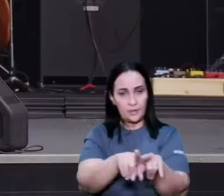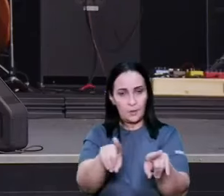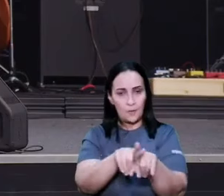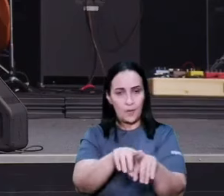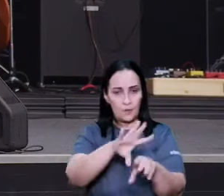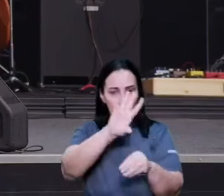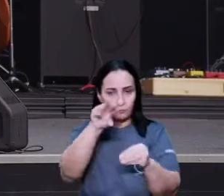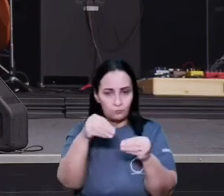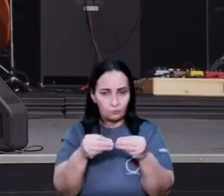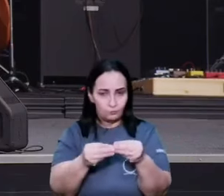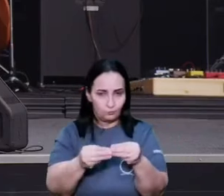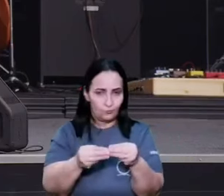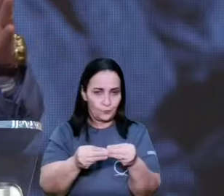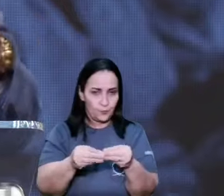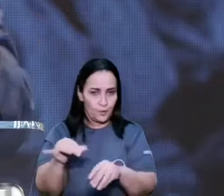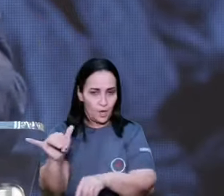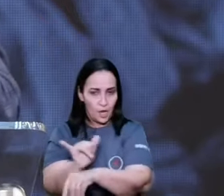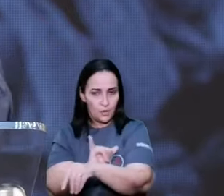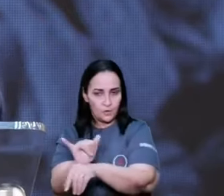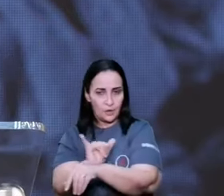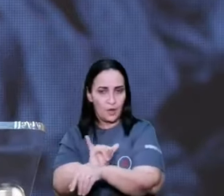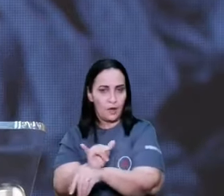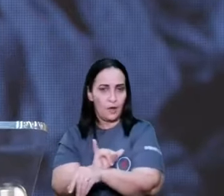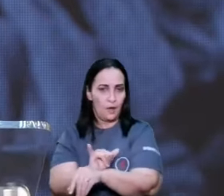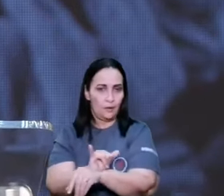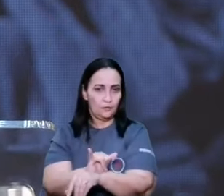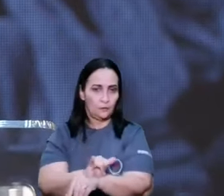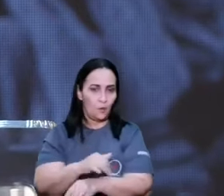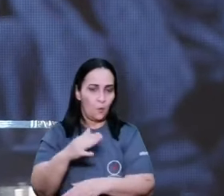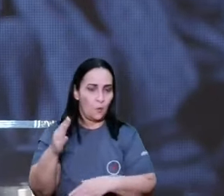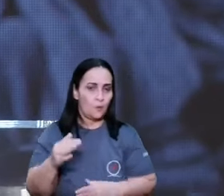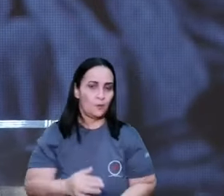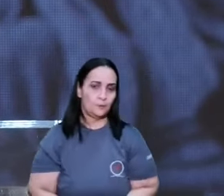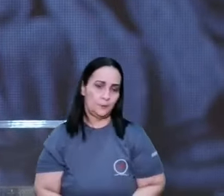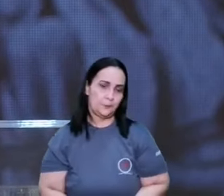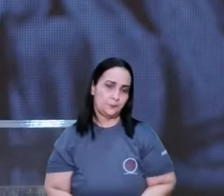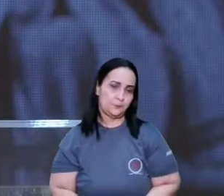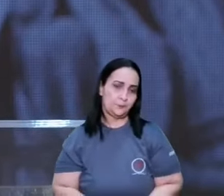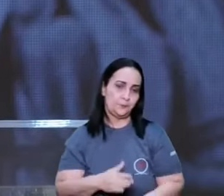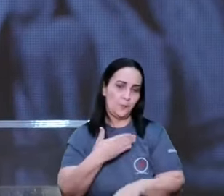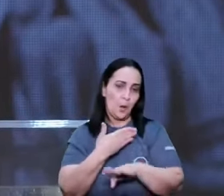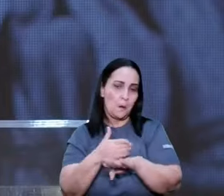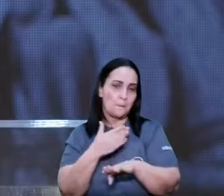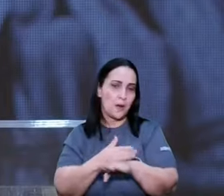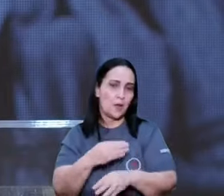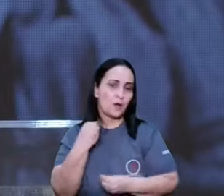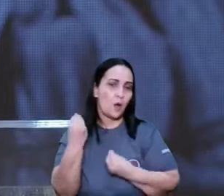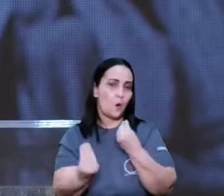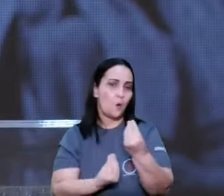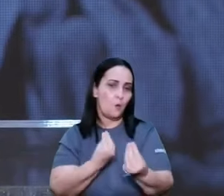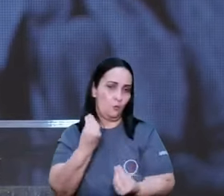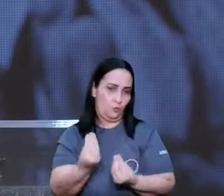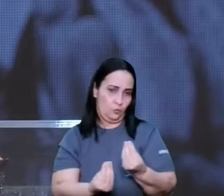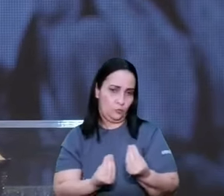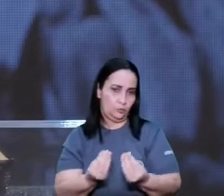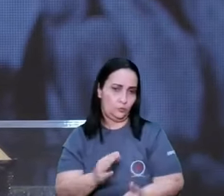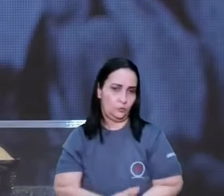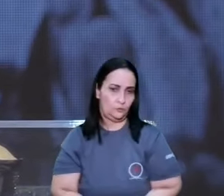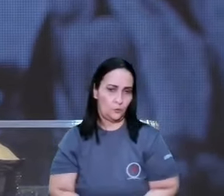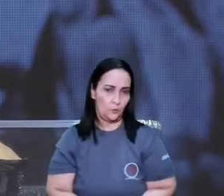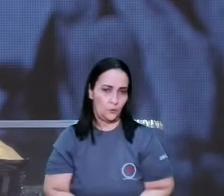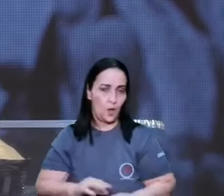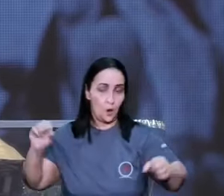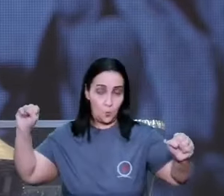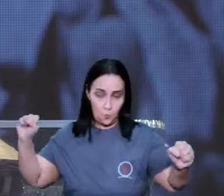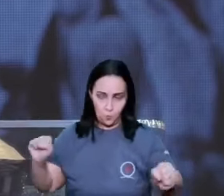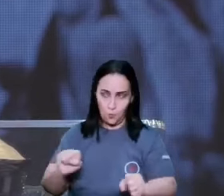toda essa estratégia do exercício da sua vontade Soberana chamando-a da